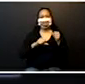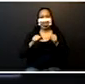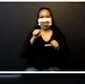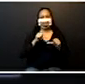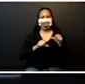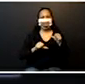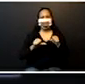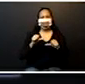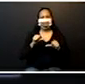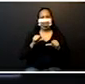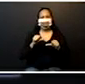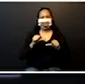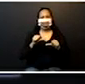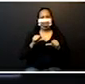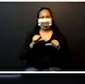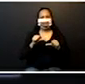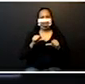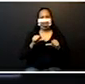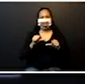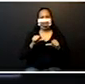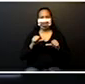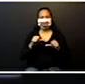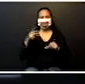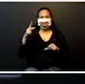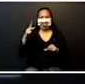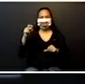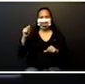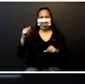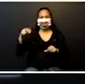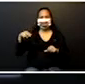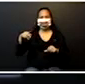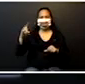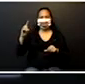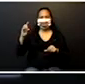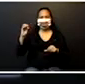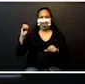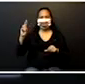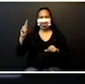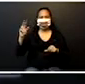ó. Porque nós temos ali, ó, Pandora, nós temos a letra D.